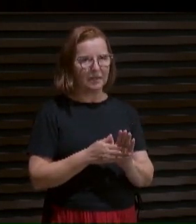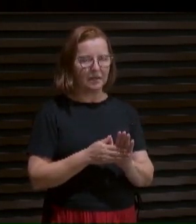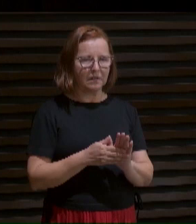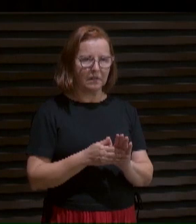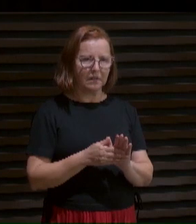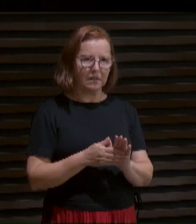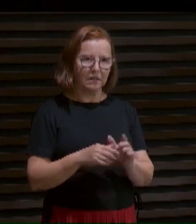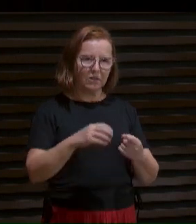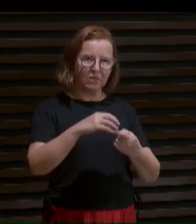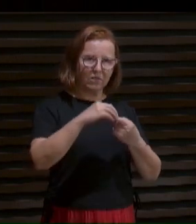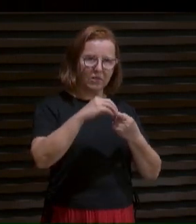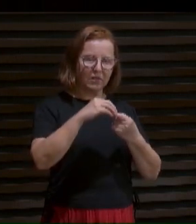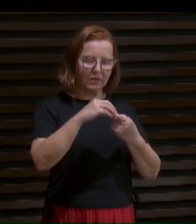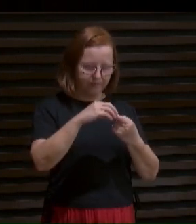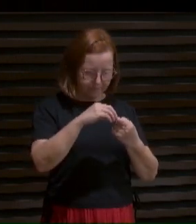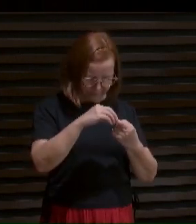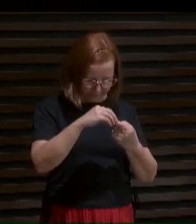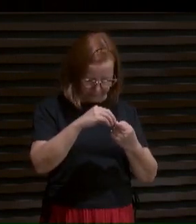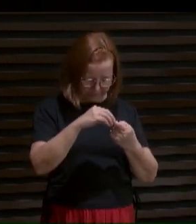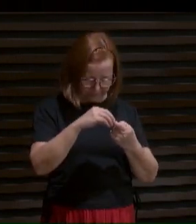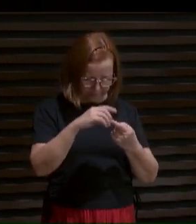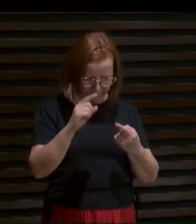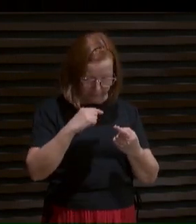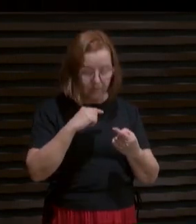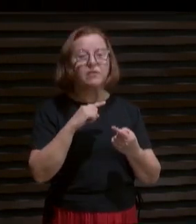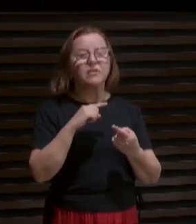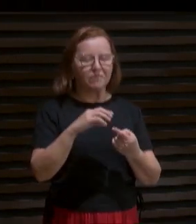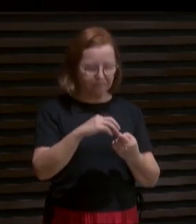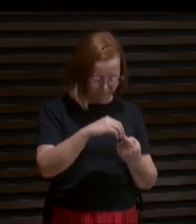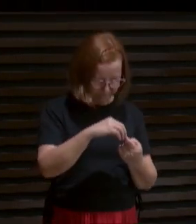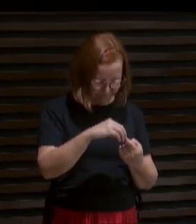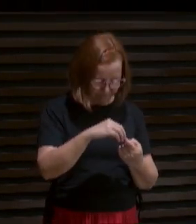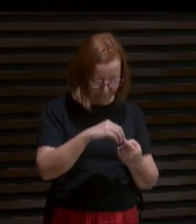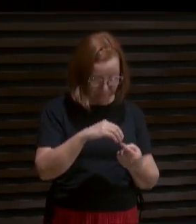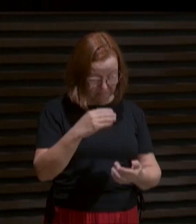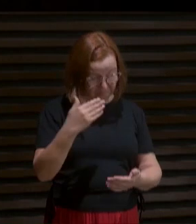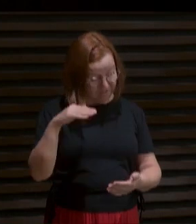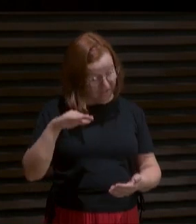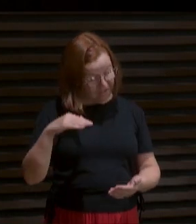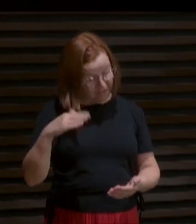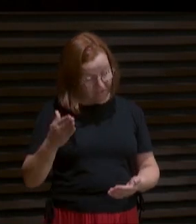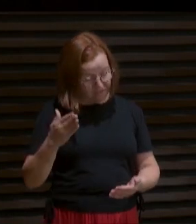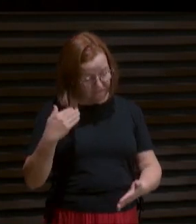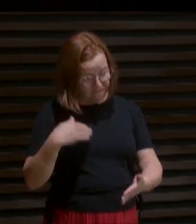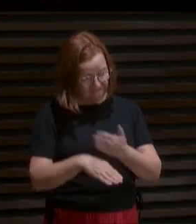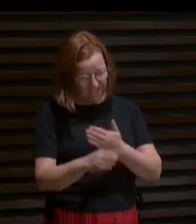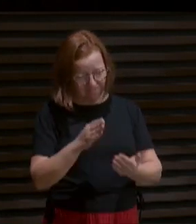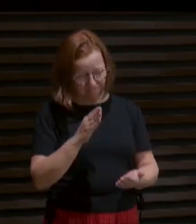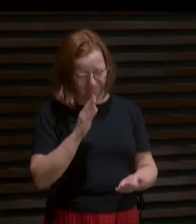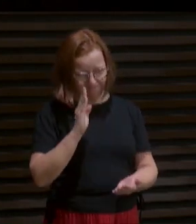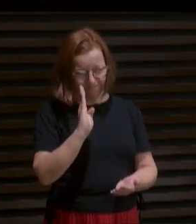O patrão nem levantou a cabeça e disse: então vá diretamente ao departamento de